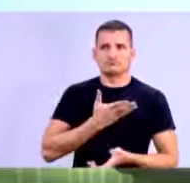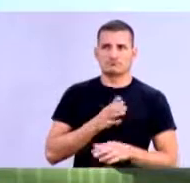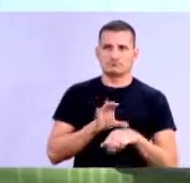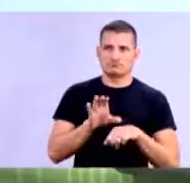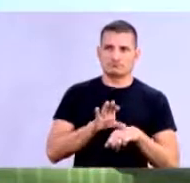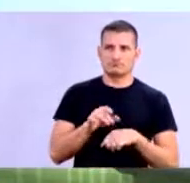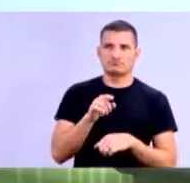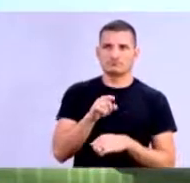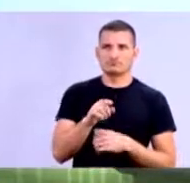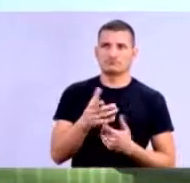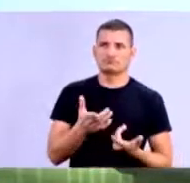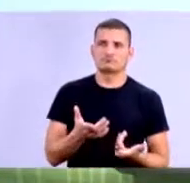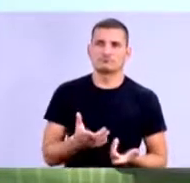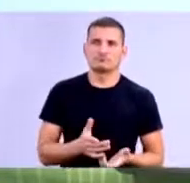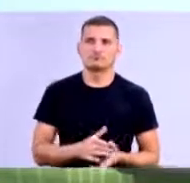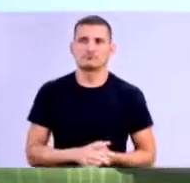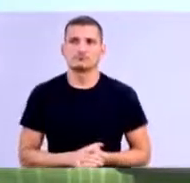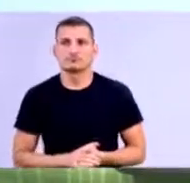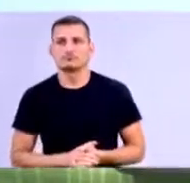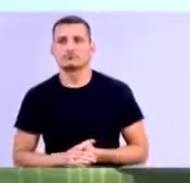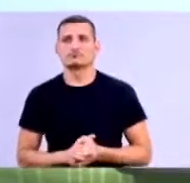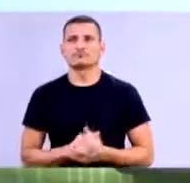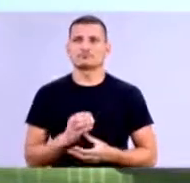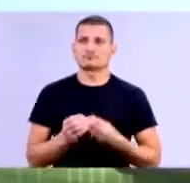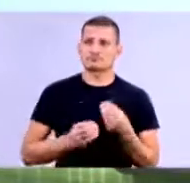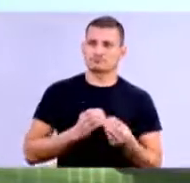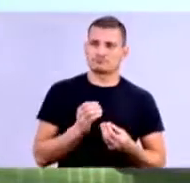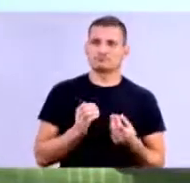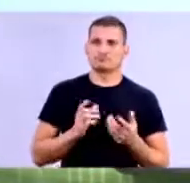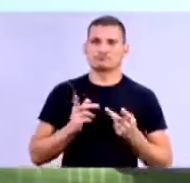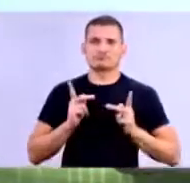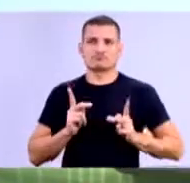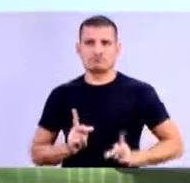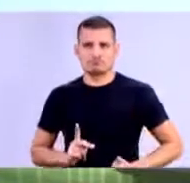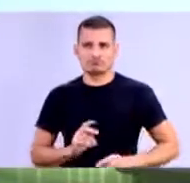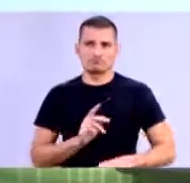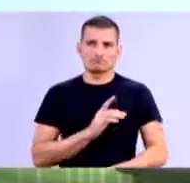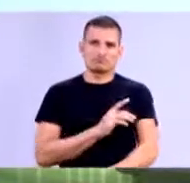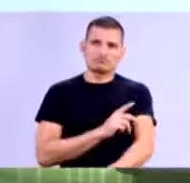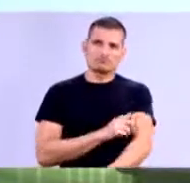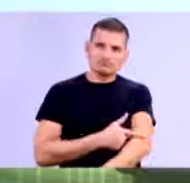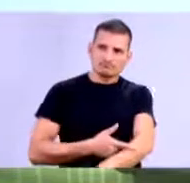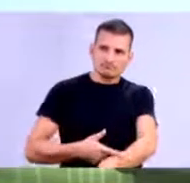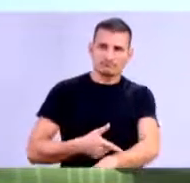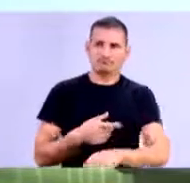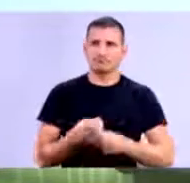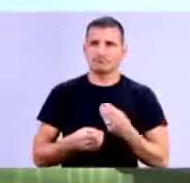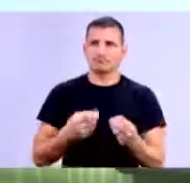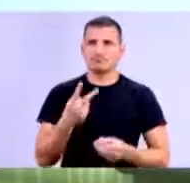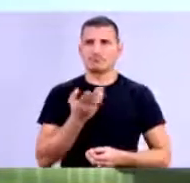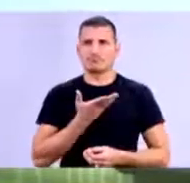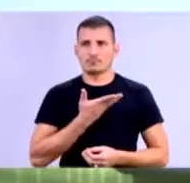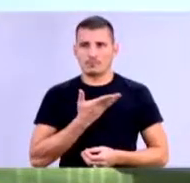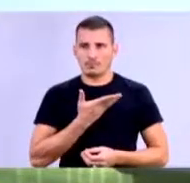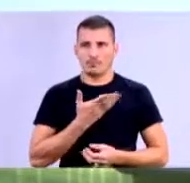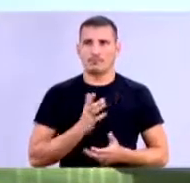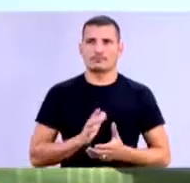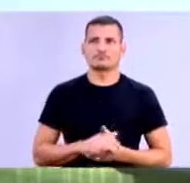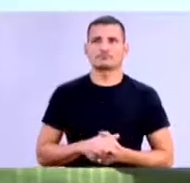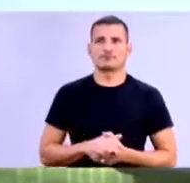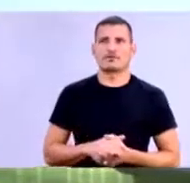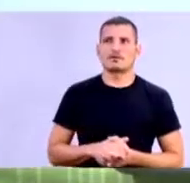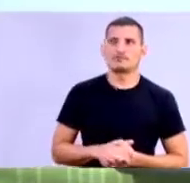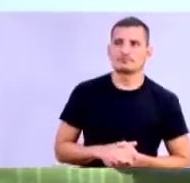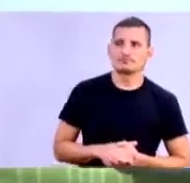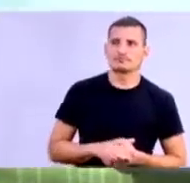forma, se porte de forma ética, né, de forma harmoniosa com os teus colegas e conosco também, claro,